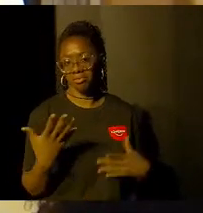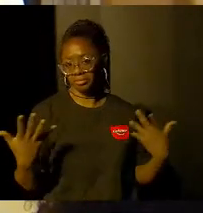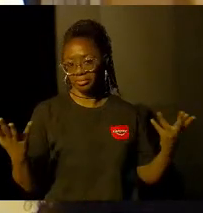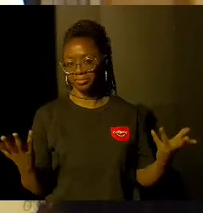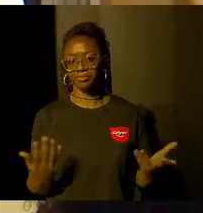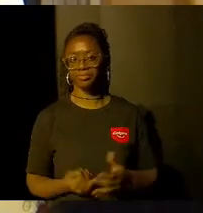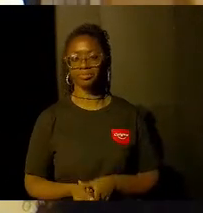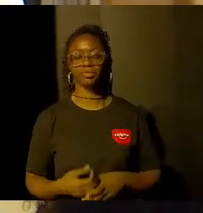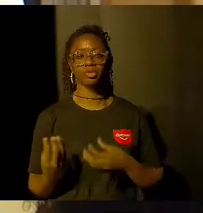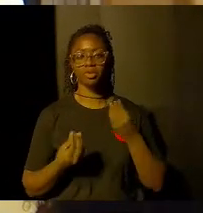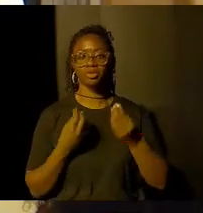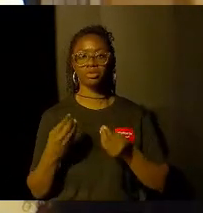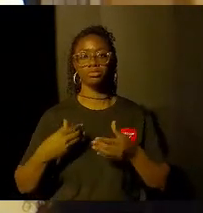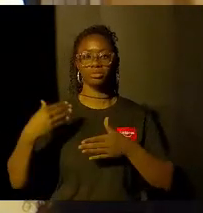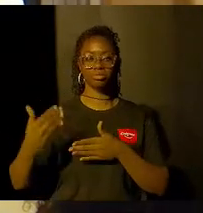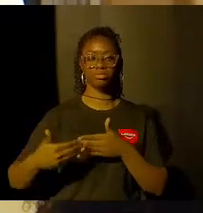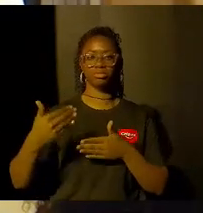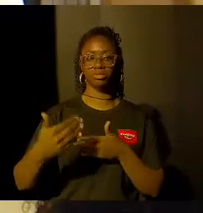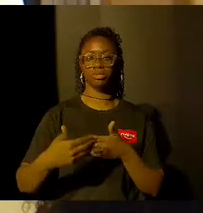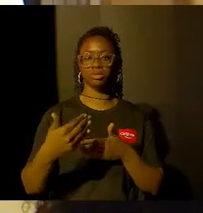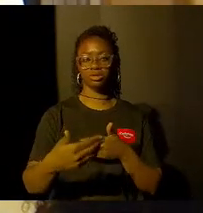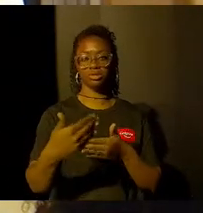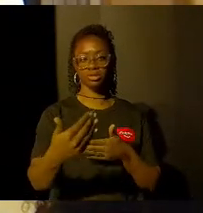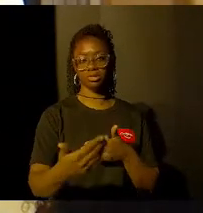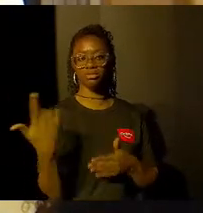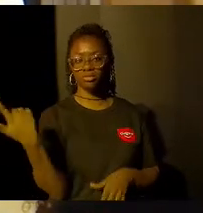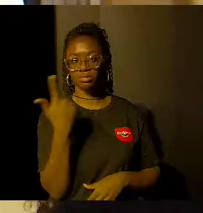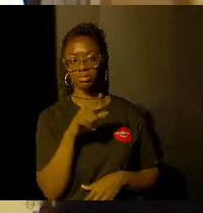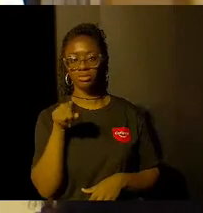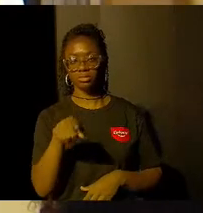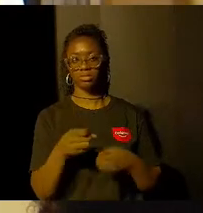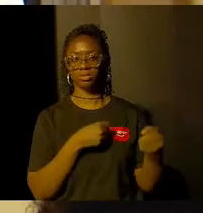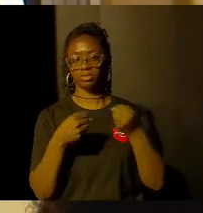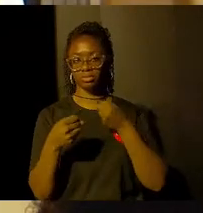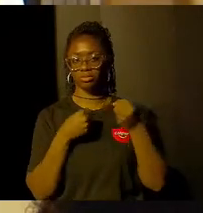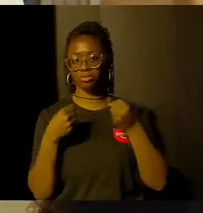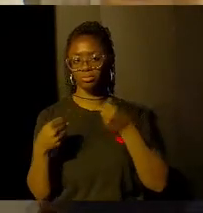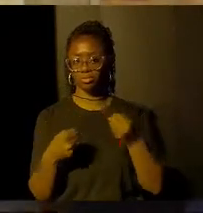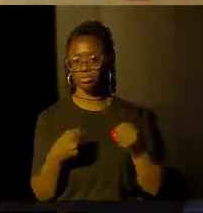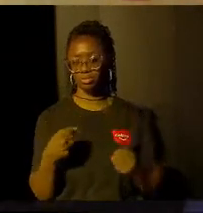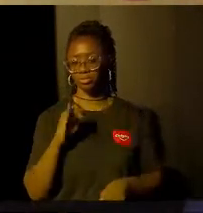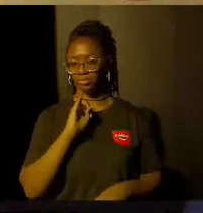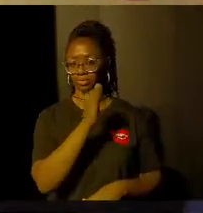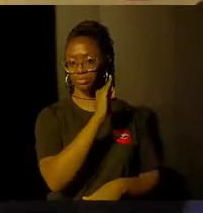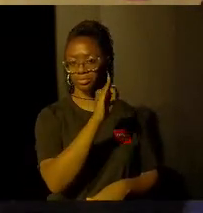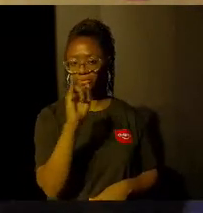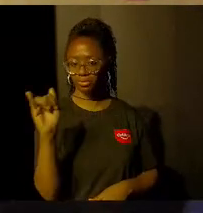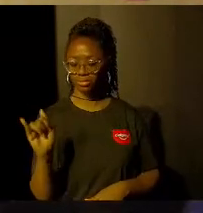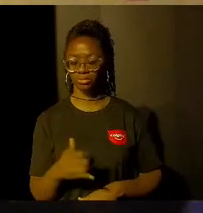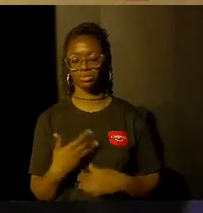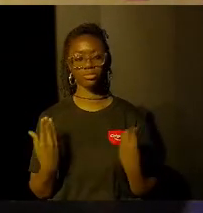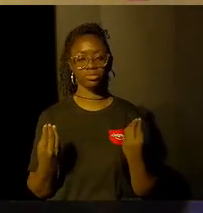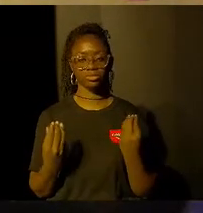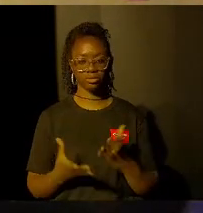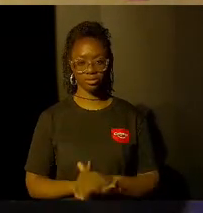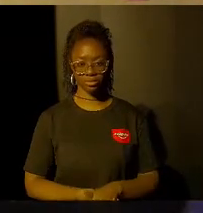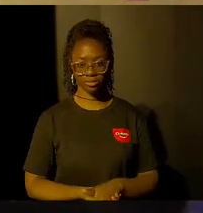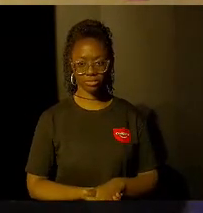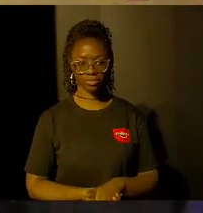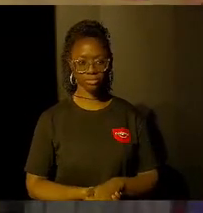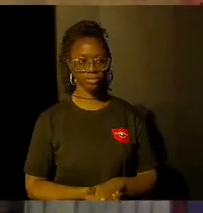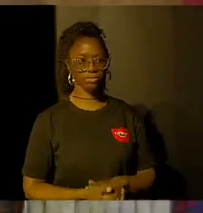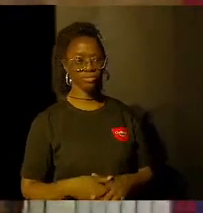como é que é o processo para consegui Essas entrevistas esses relatos a gente